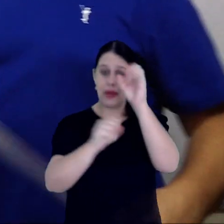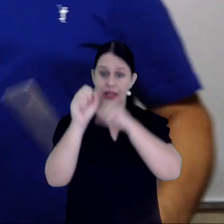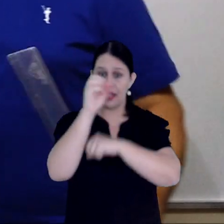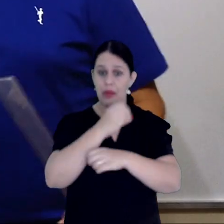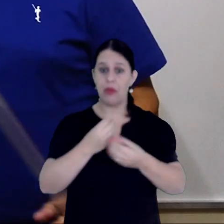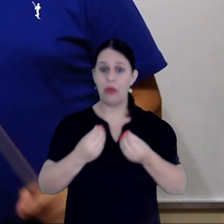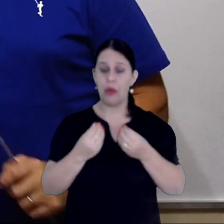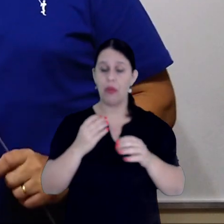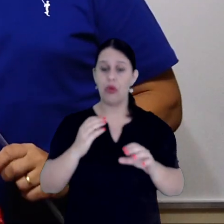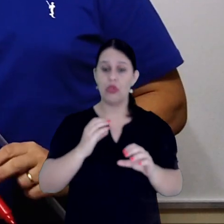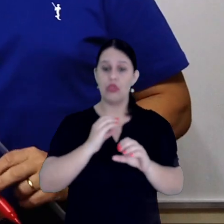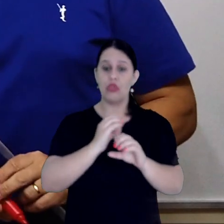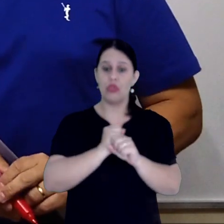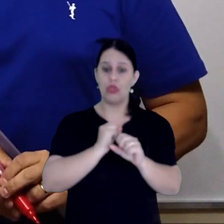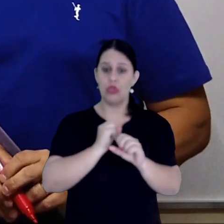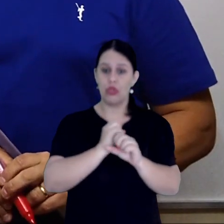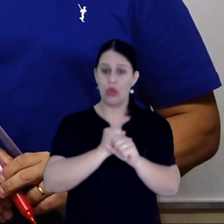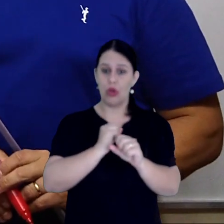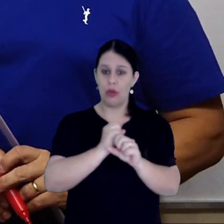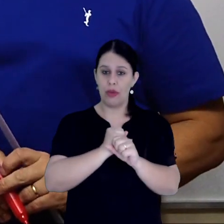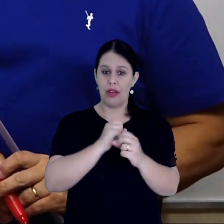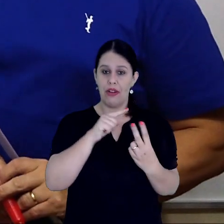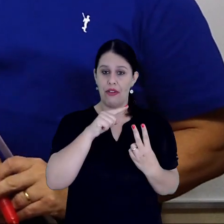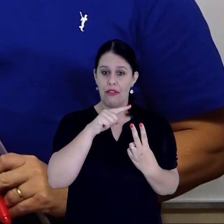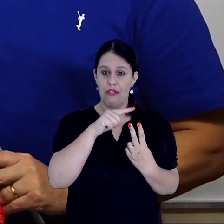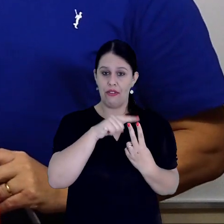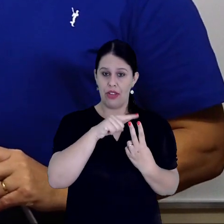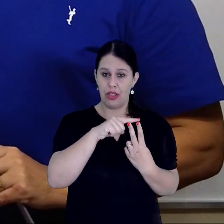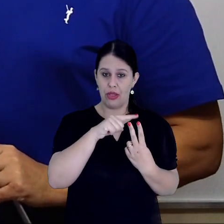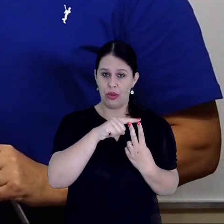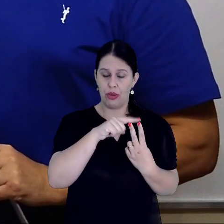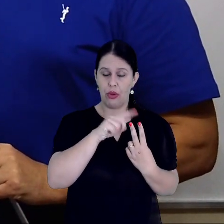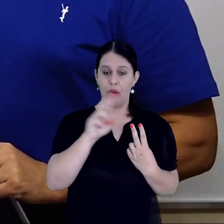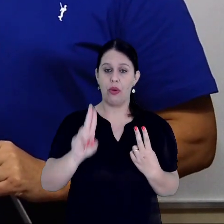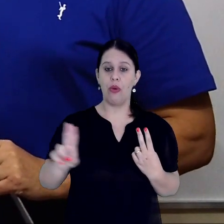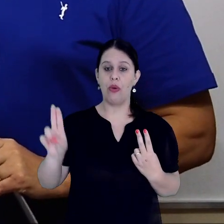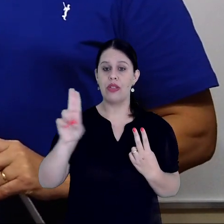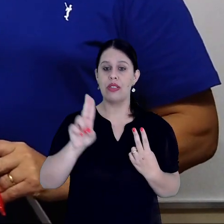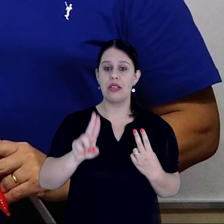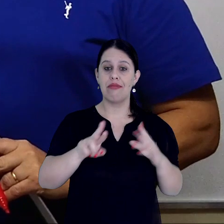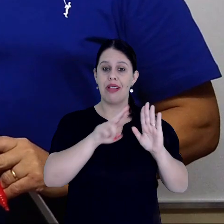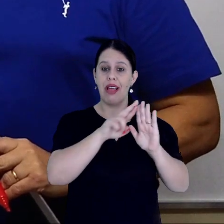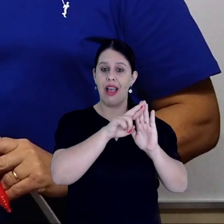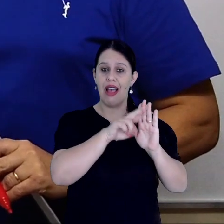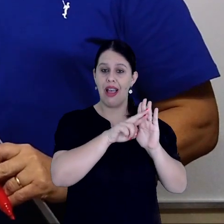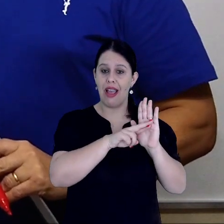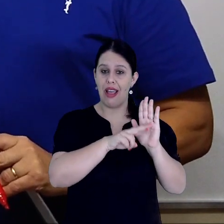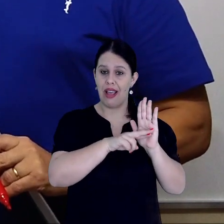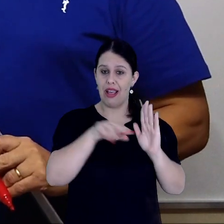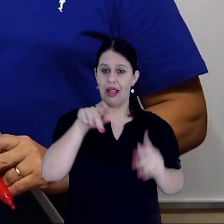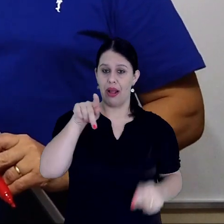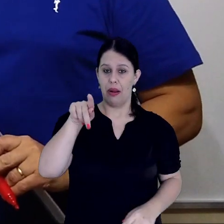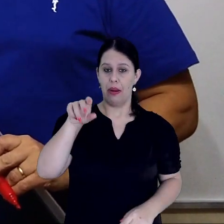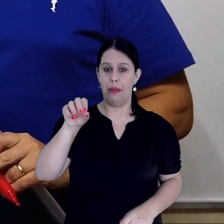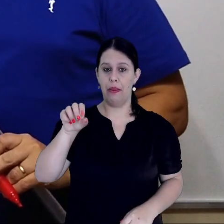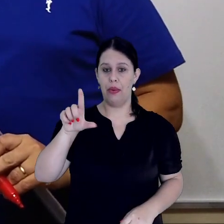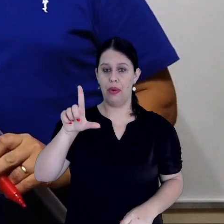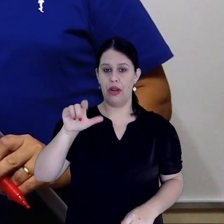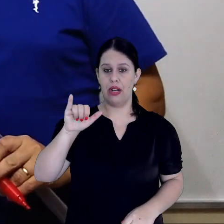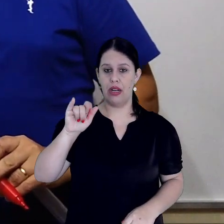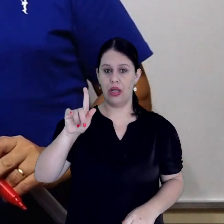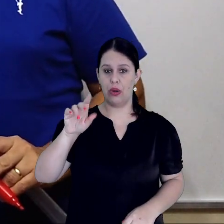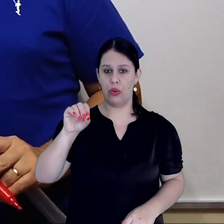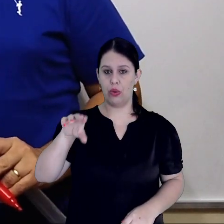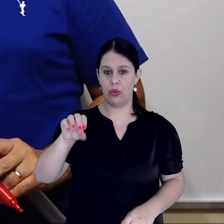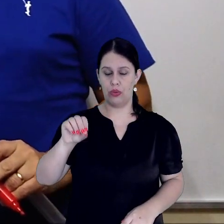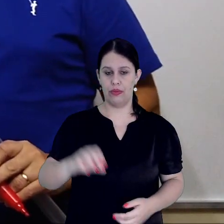a realizar a soma de vetores utilizando a regra do polígono. Essa regra também